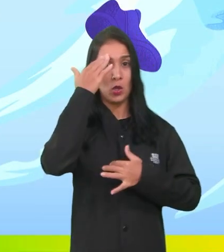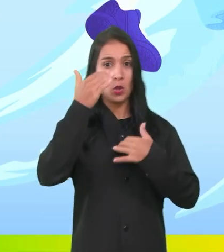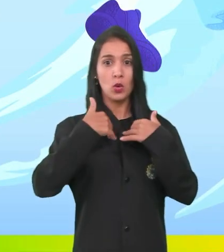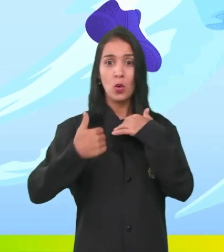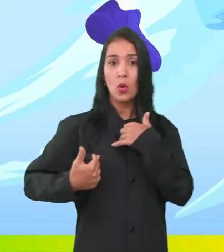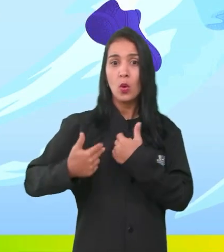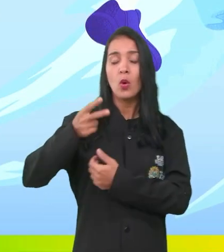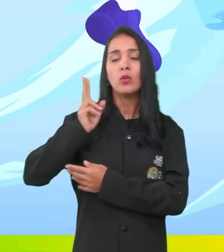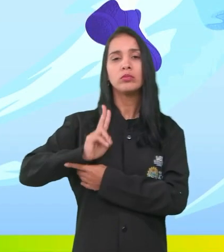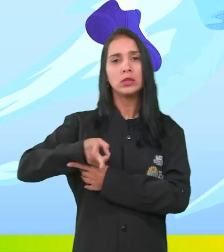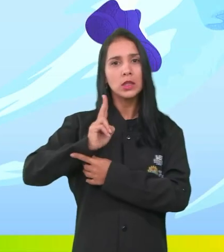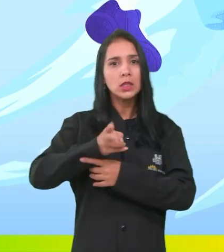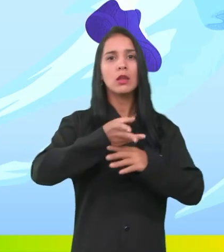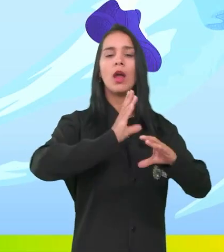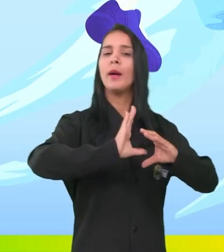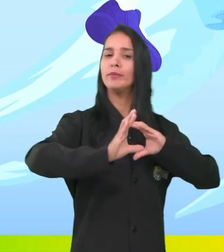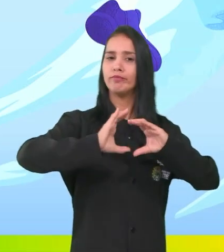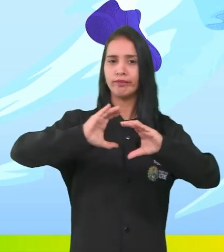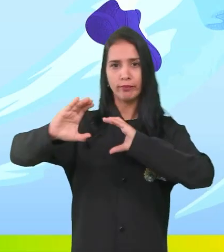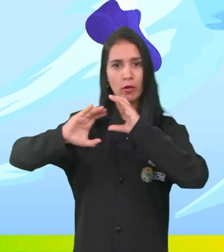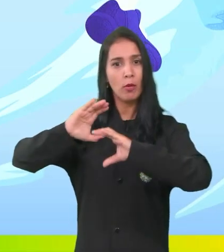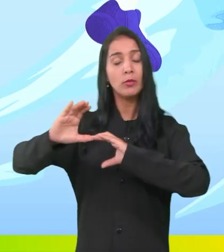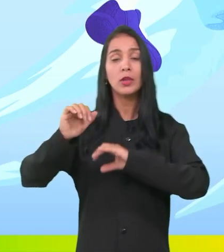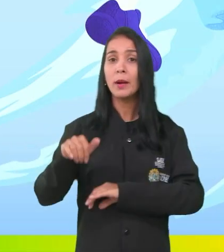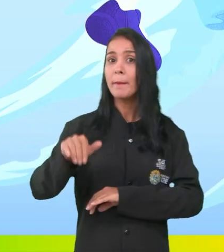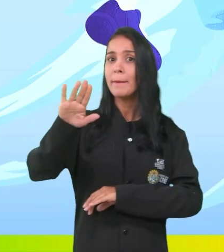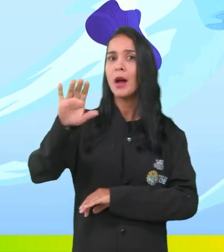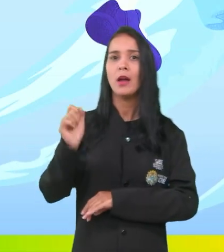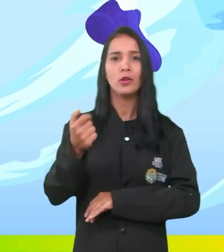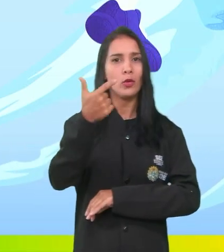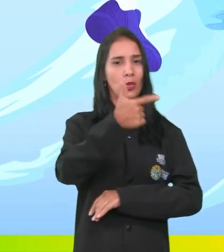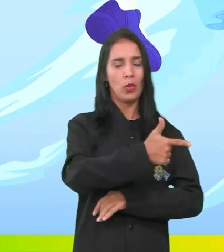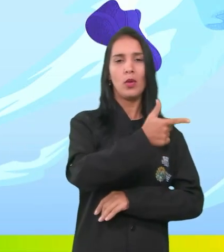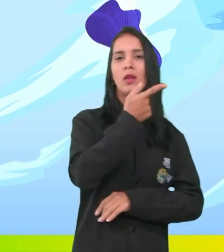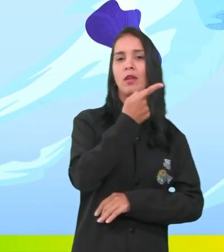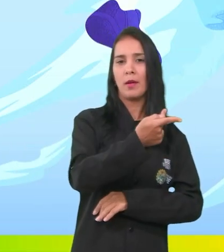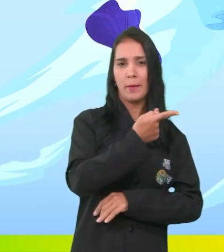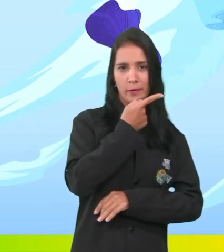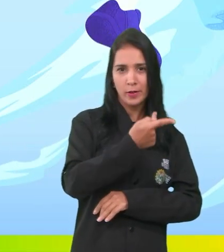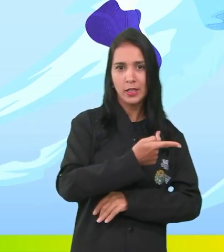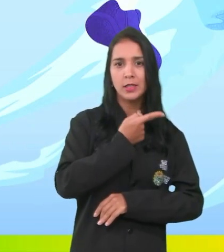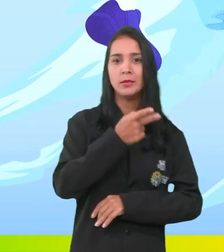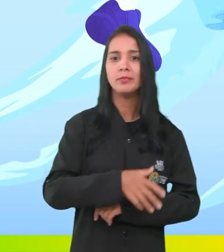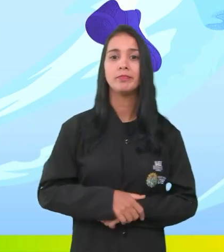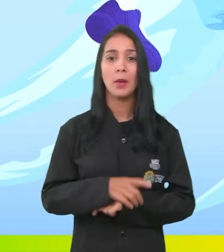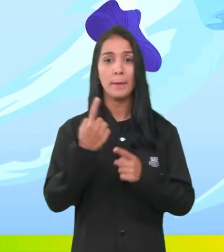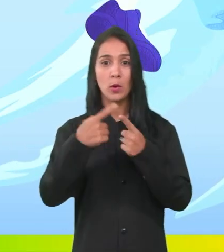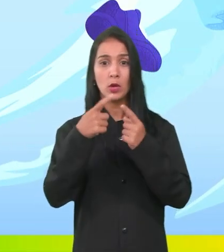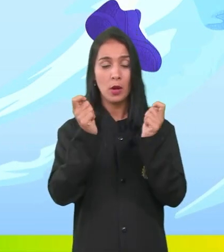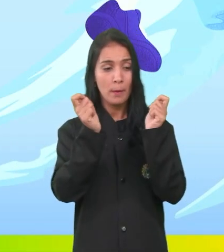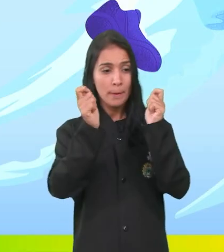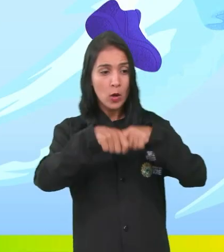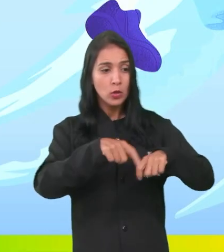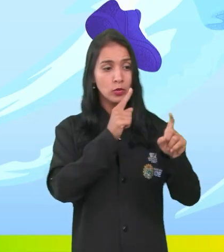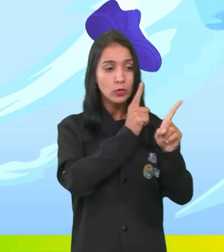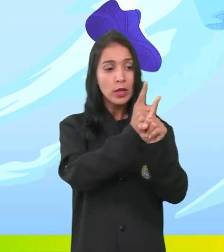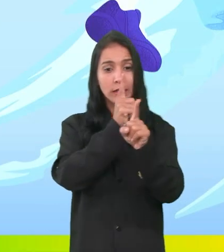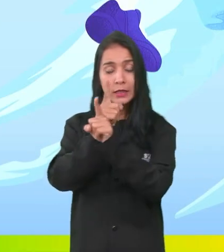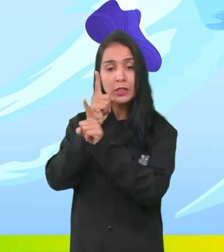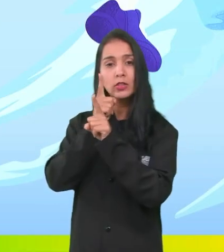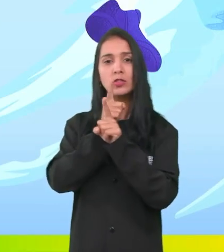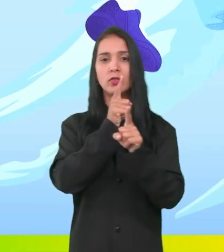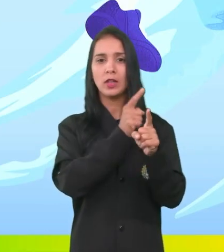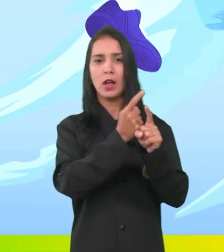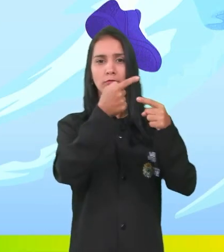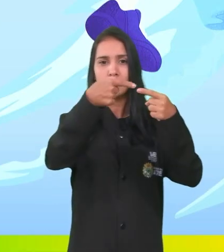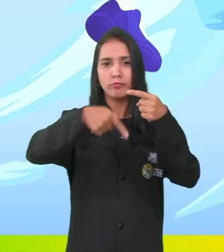vezes, comunica mais do que as palavras, permitindo identificar incongruências entre o